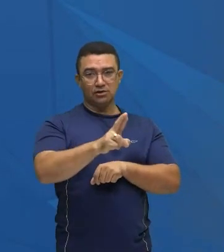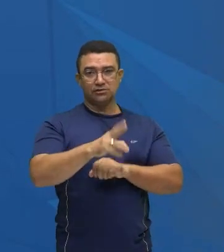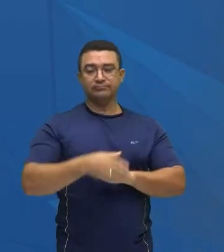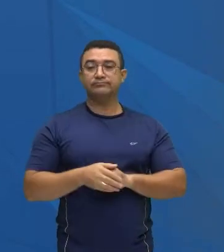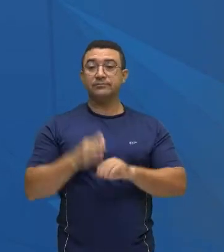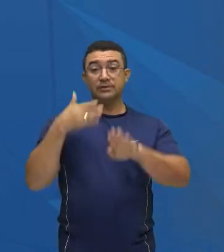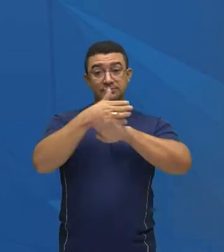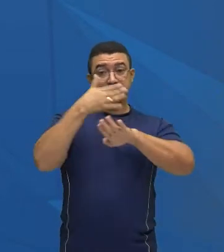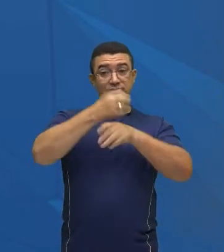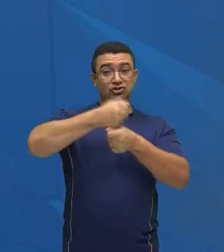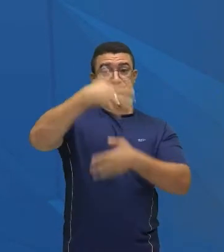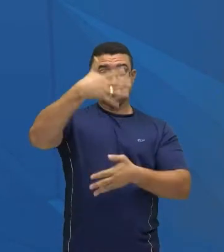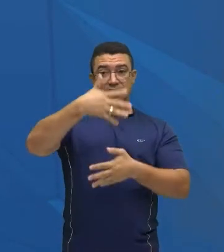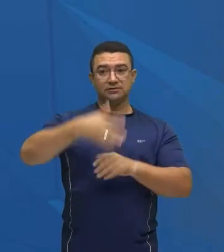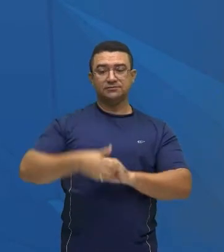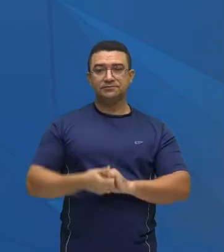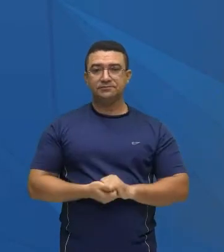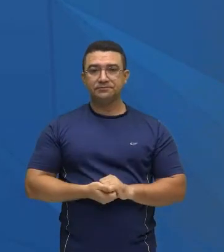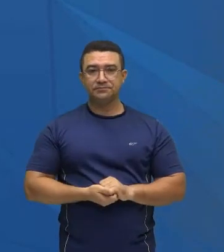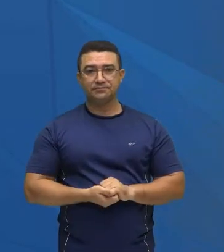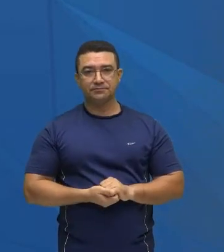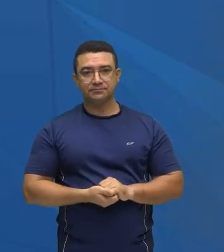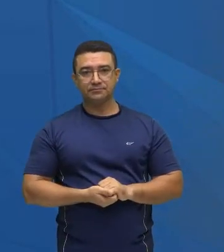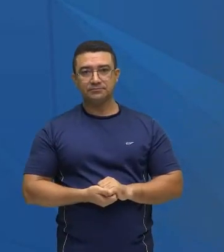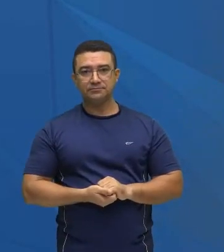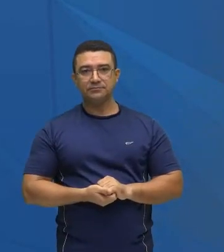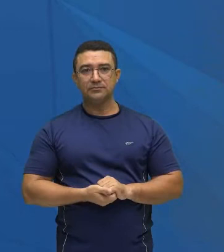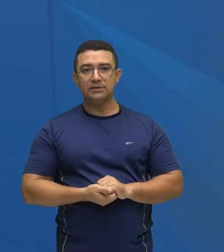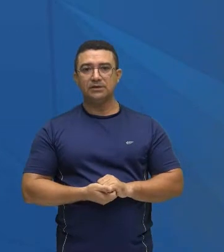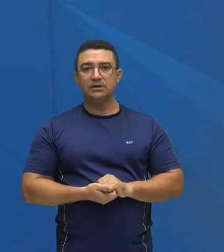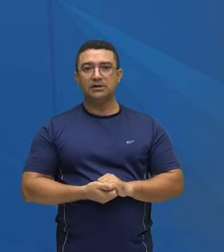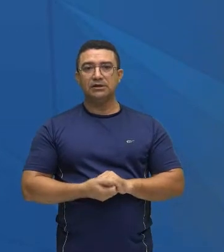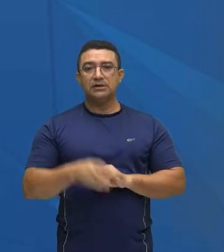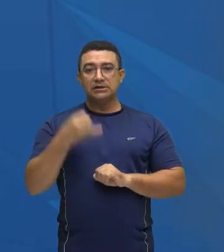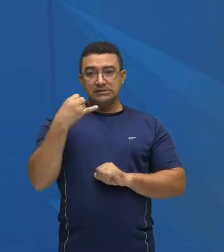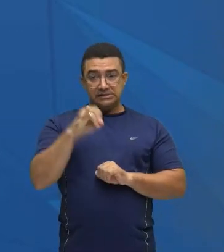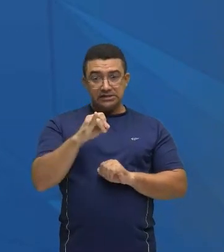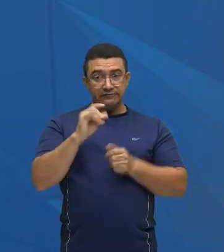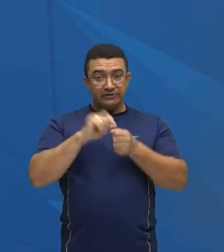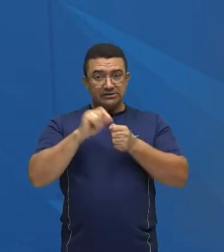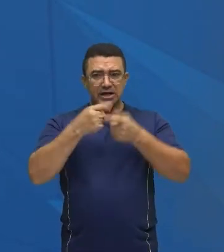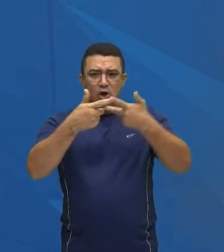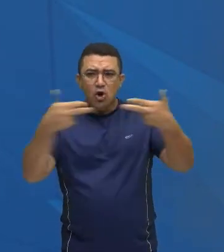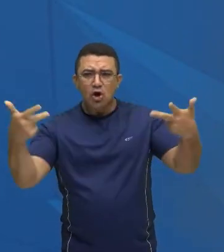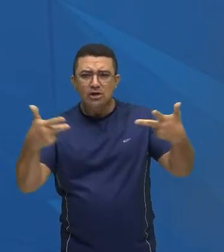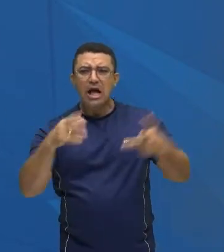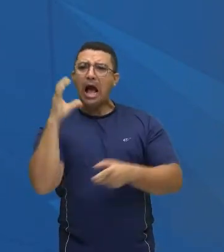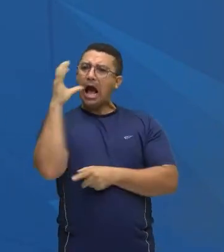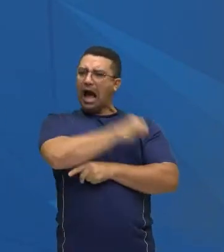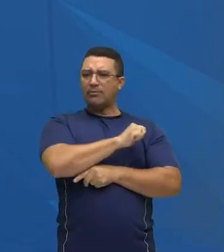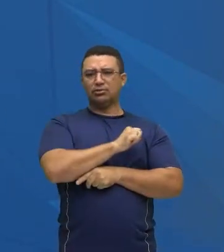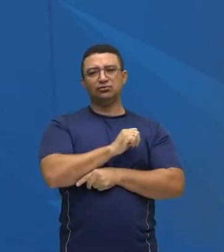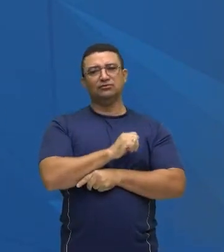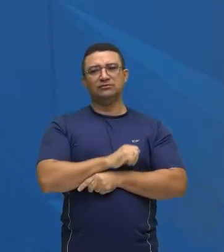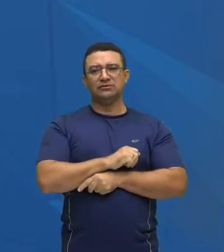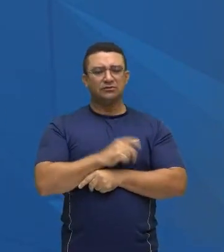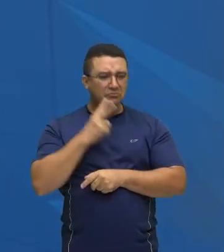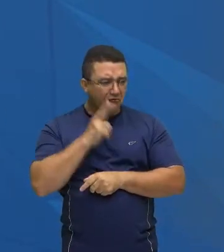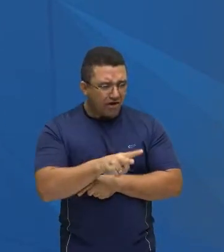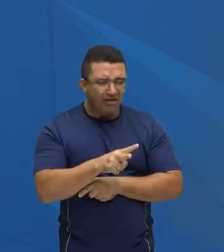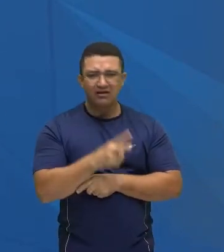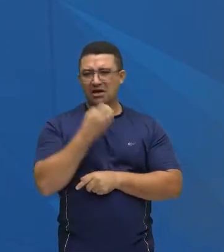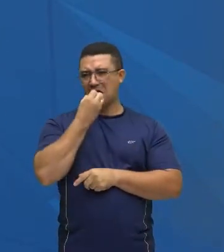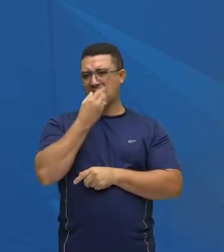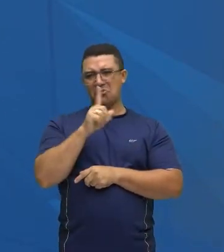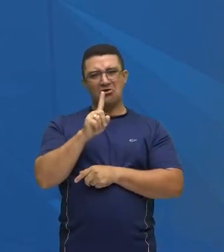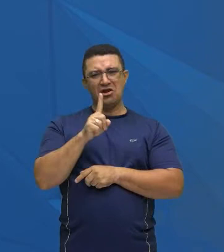no chat, a galera tá participando, ó. Se fizer rápido, não sai bom. É isso mesmo, olha só na nossa sugestão, olha